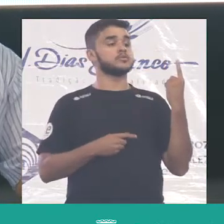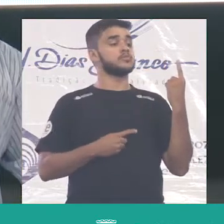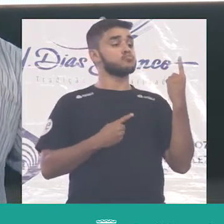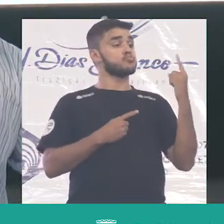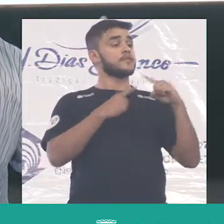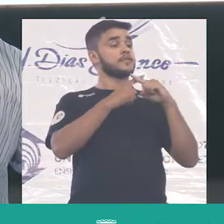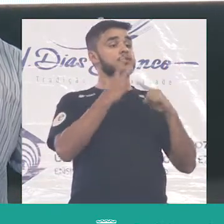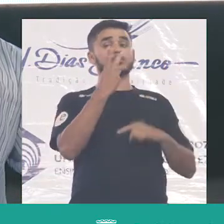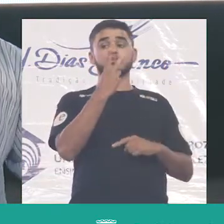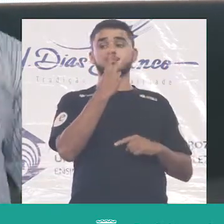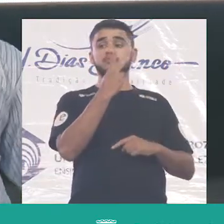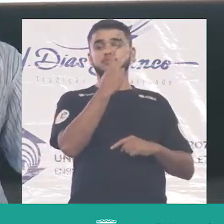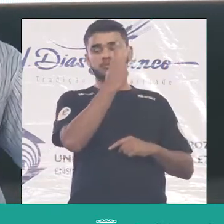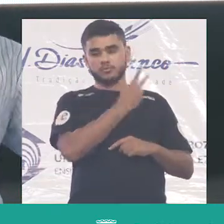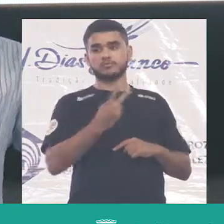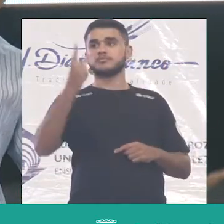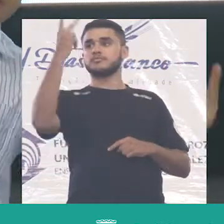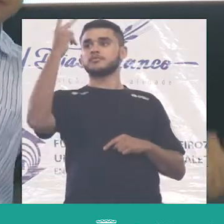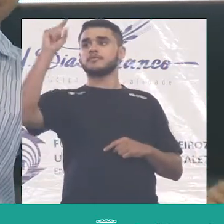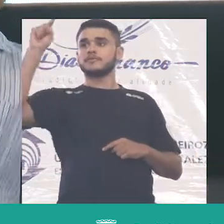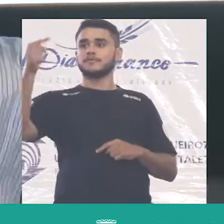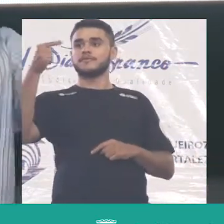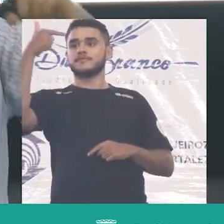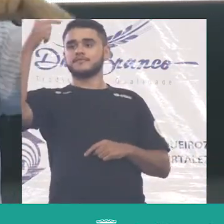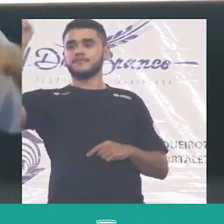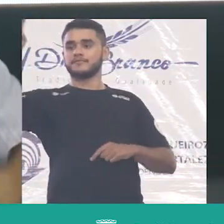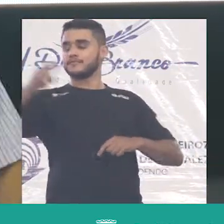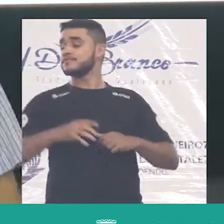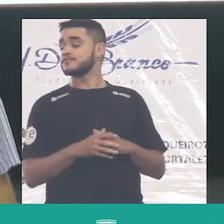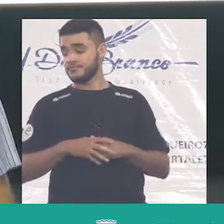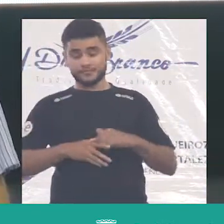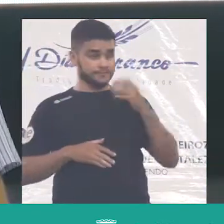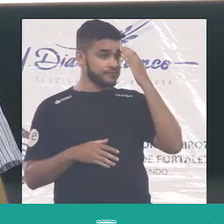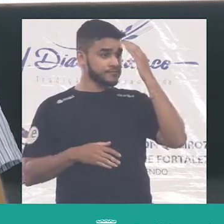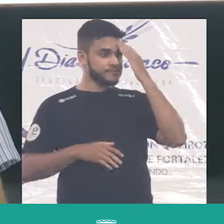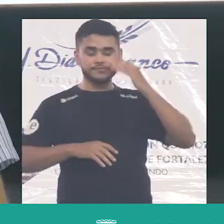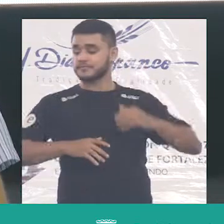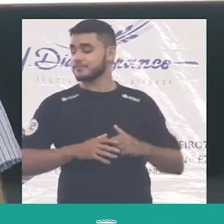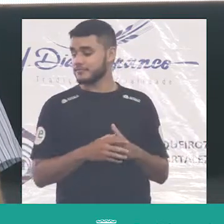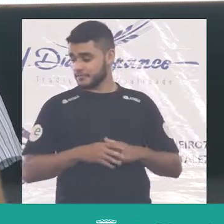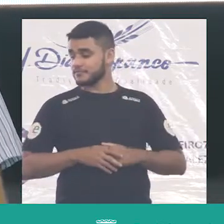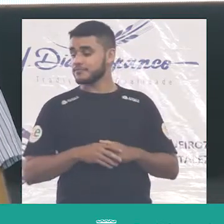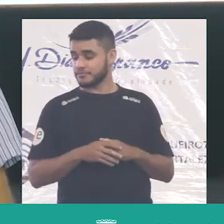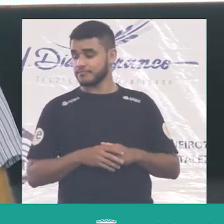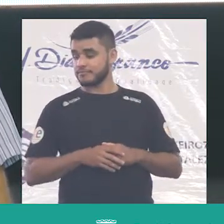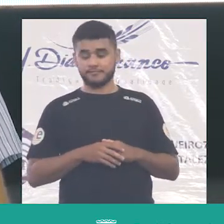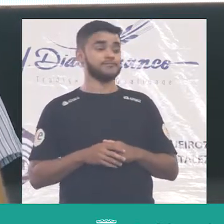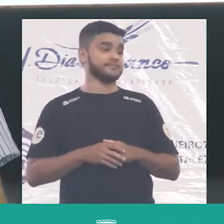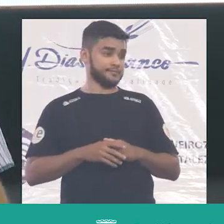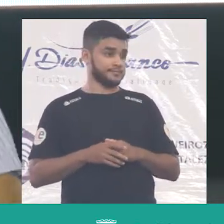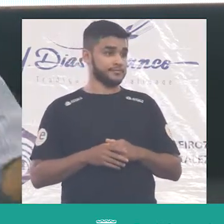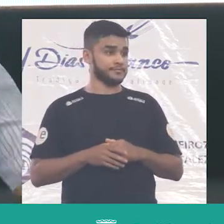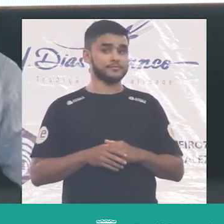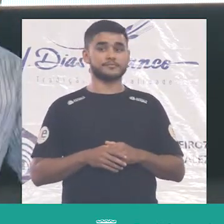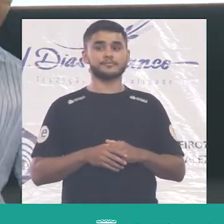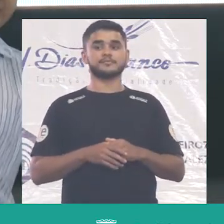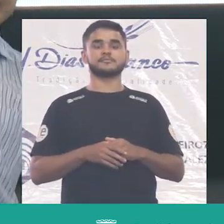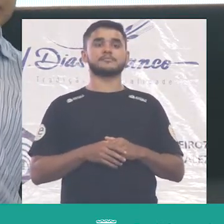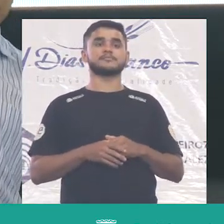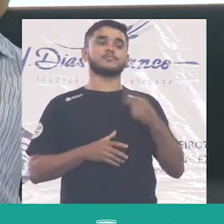vezes 2. Então seria 2,25. Deu para entender? Se